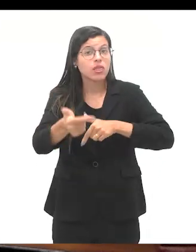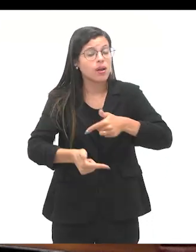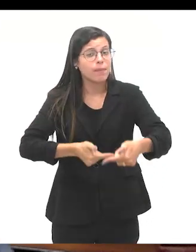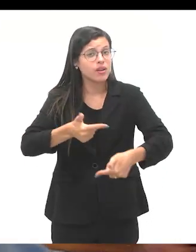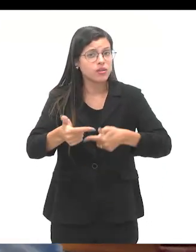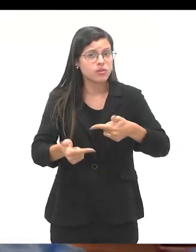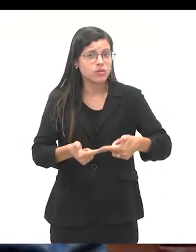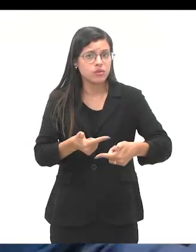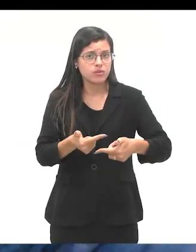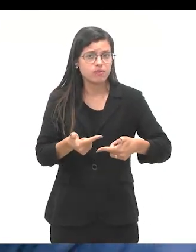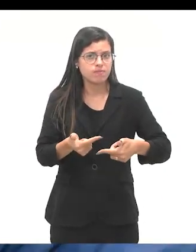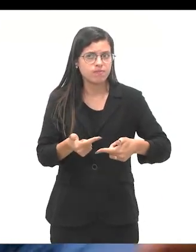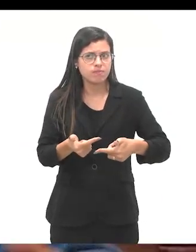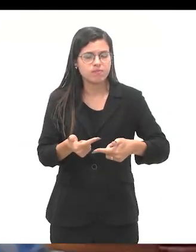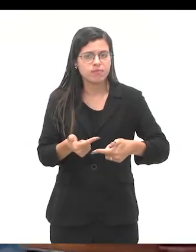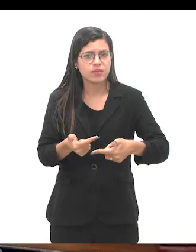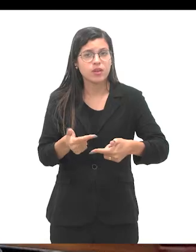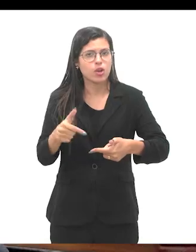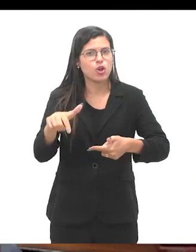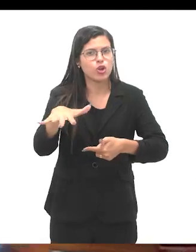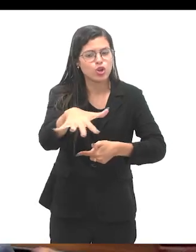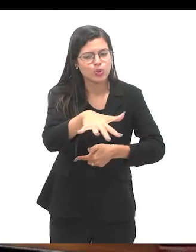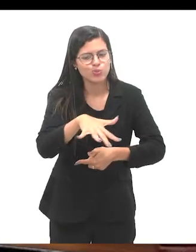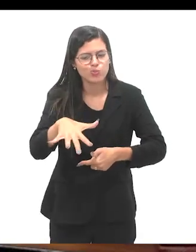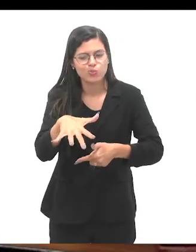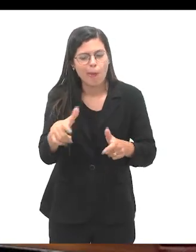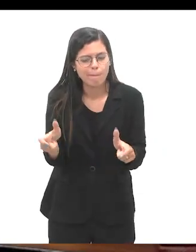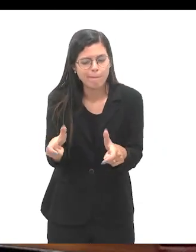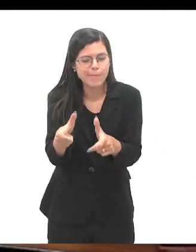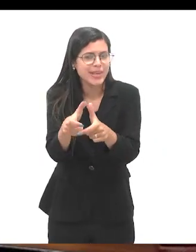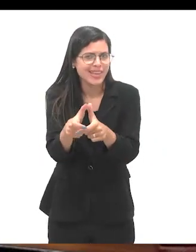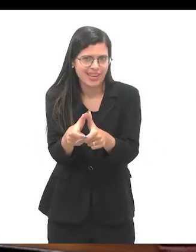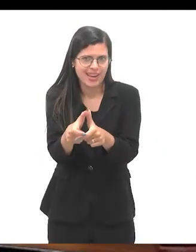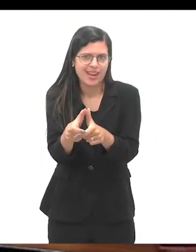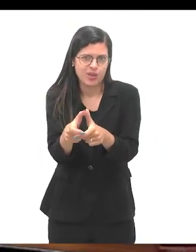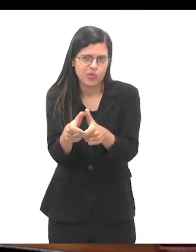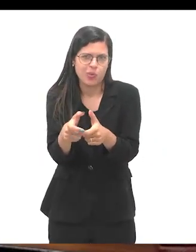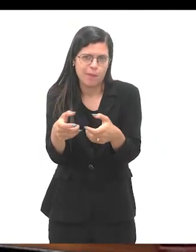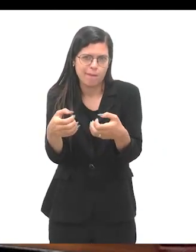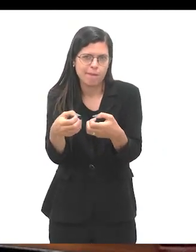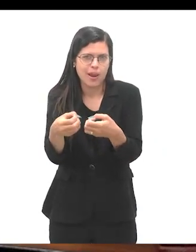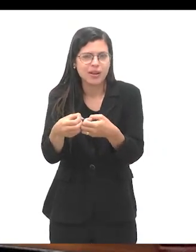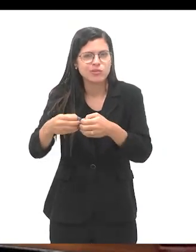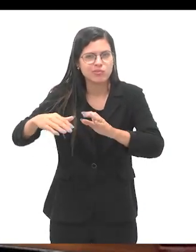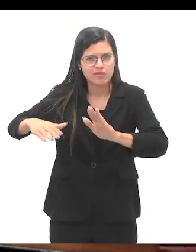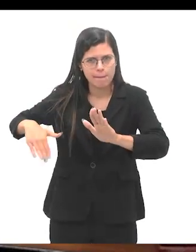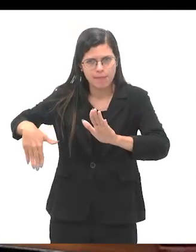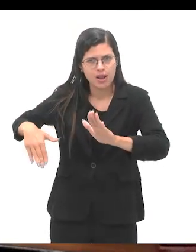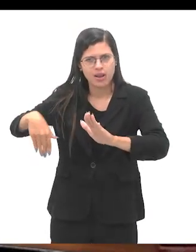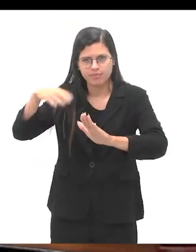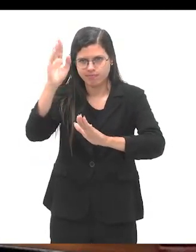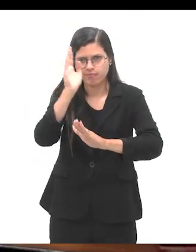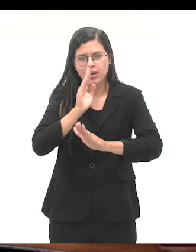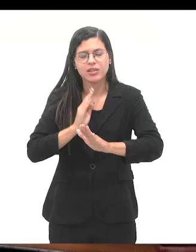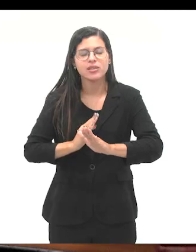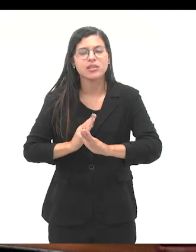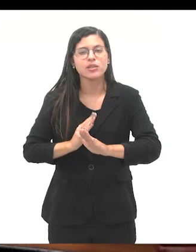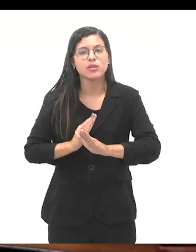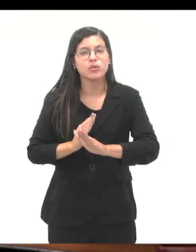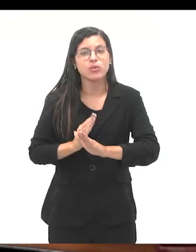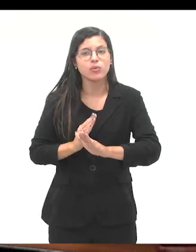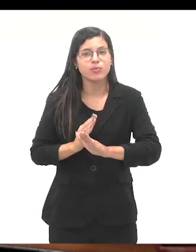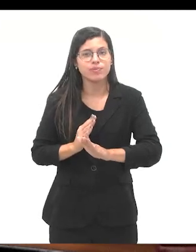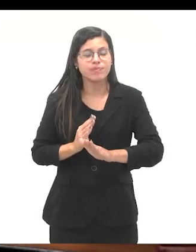são trabalhadores de um espaço muito pequeno na costa brasileira, né? E se